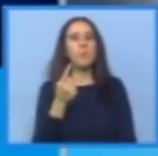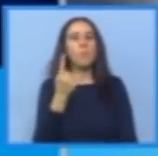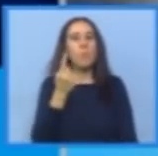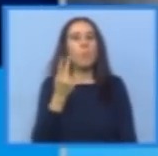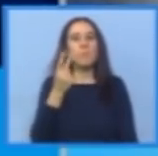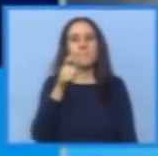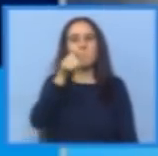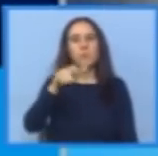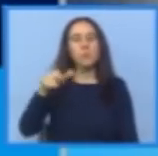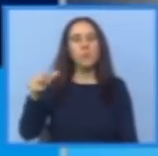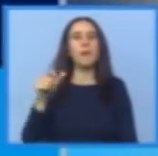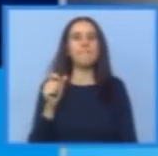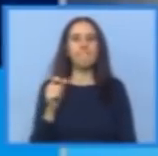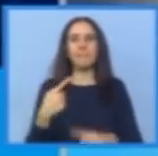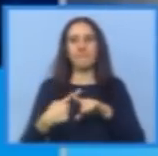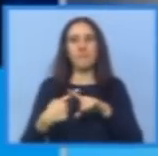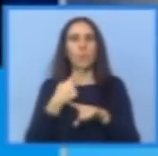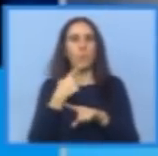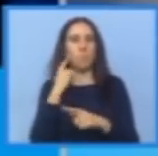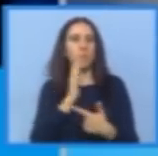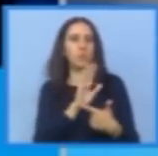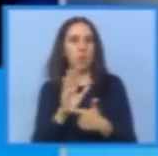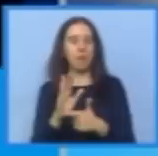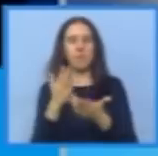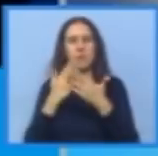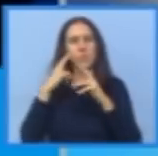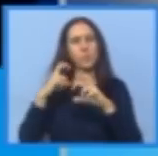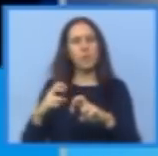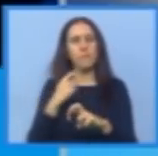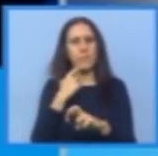outra pessoa que mostrava bastante interesse e estudavam bastante.